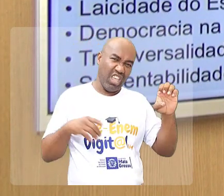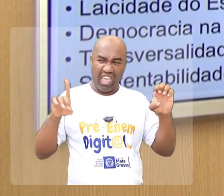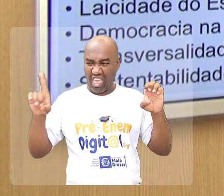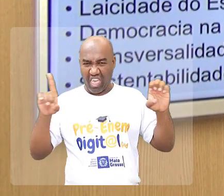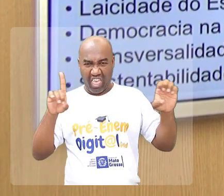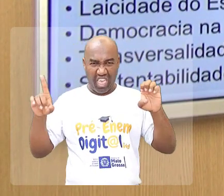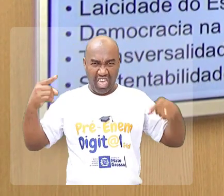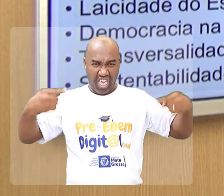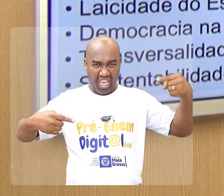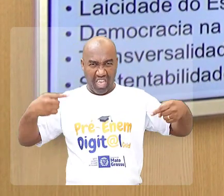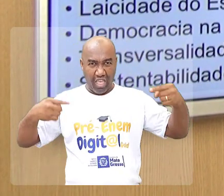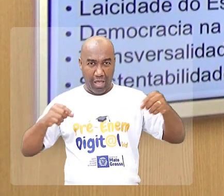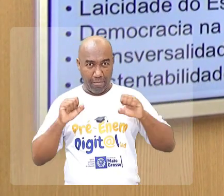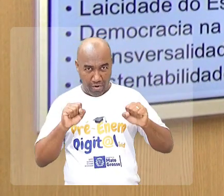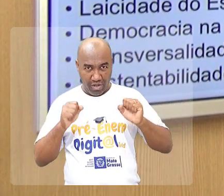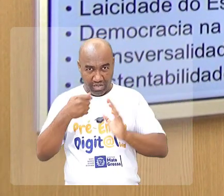acordo